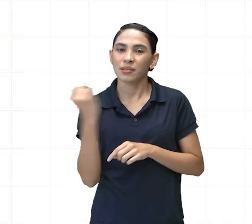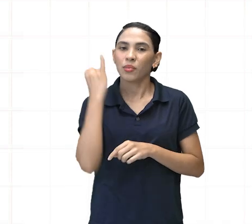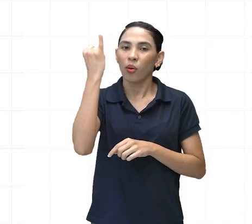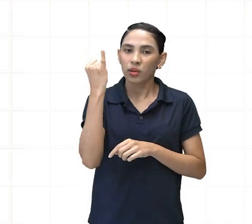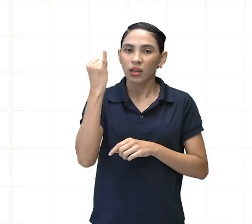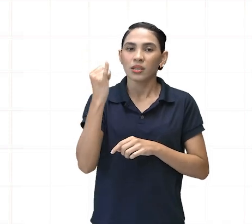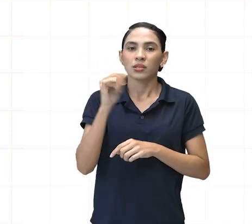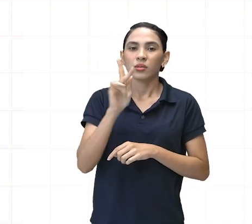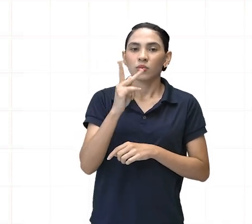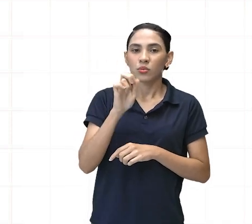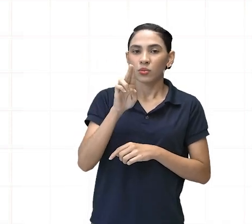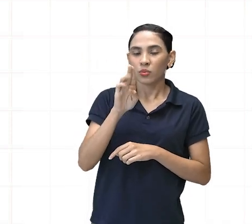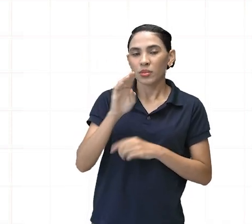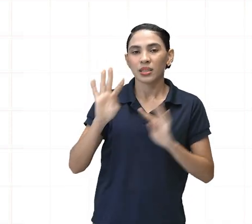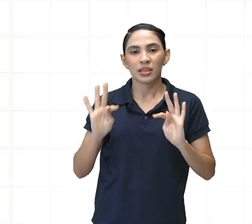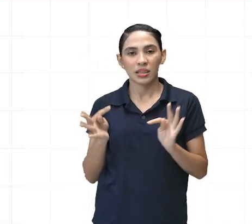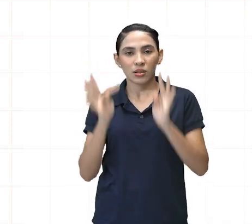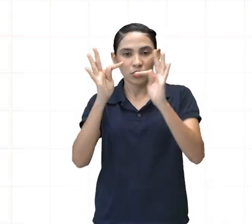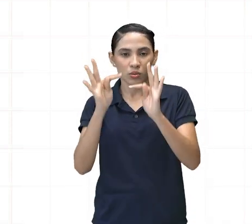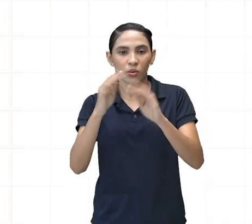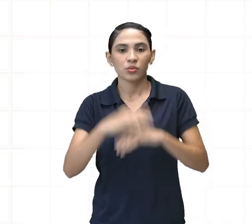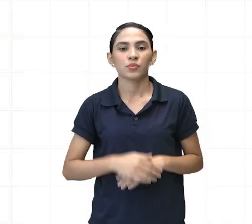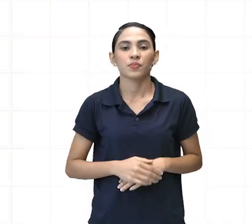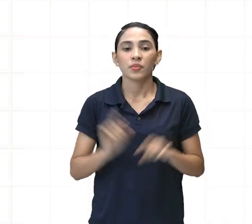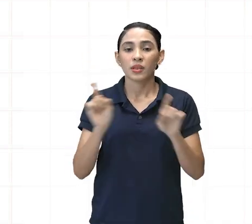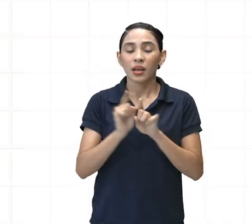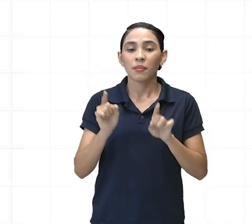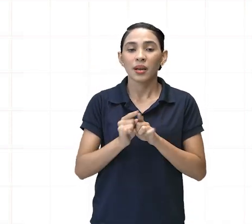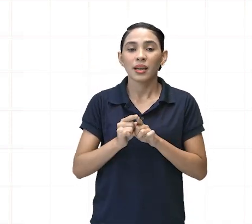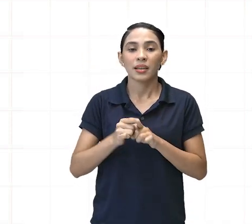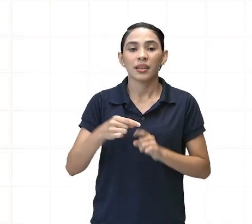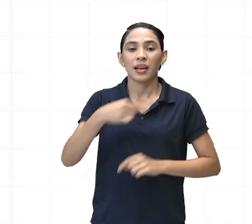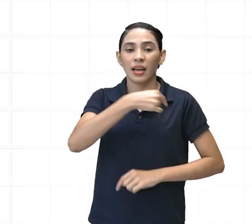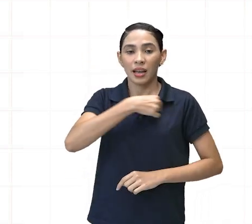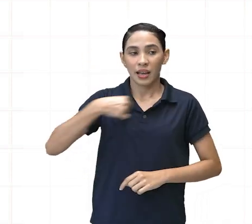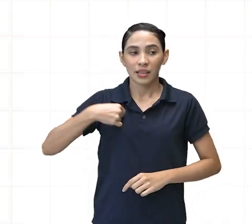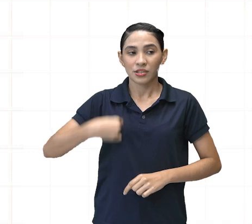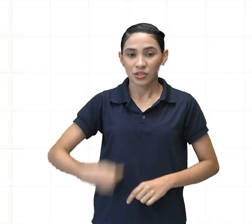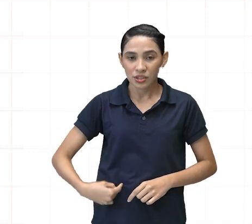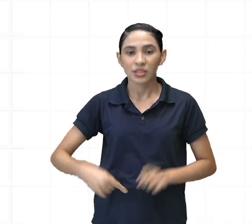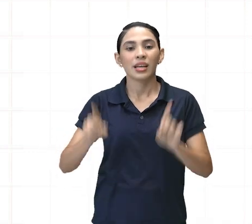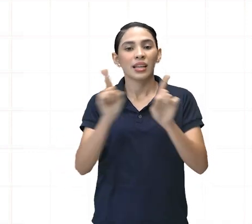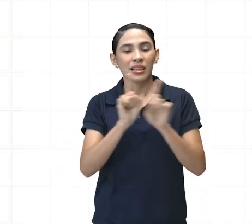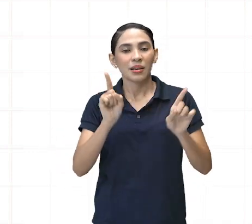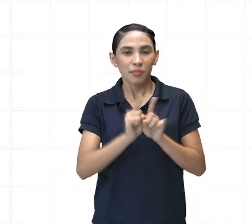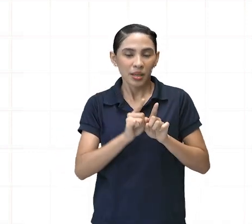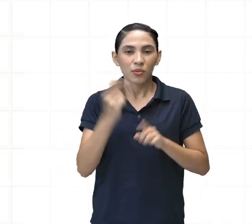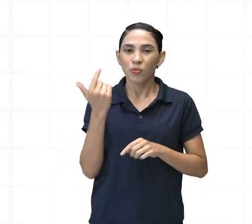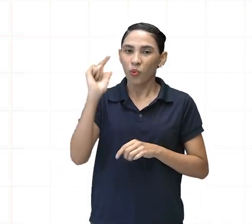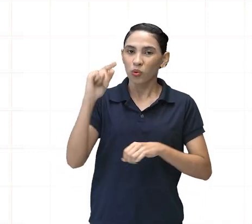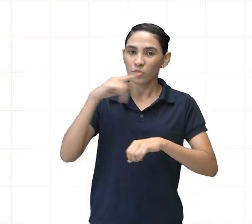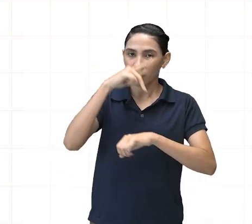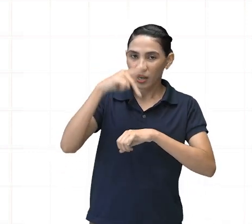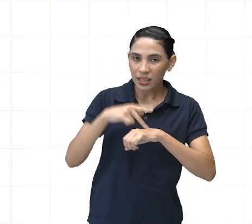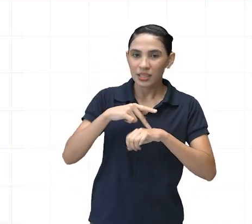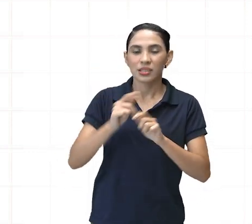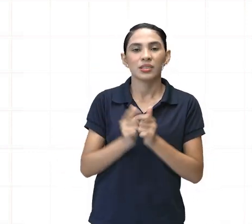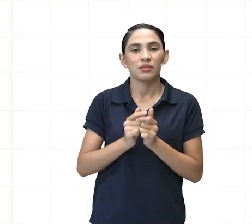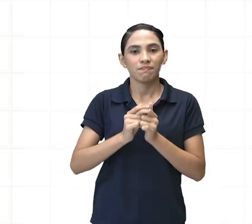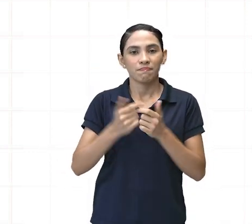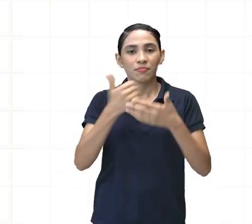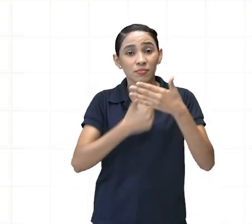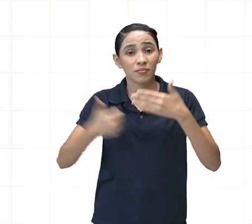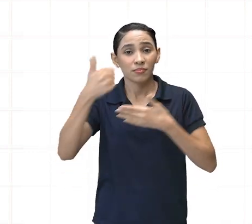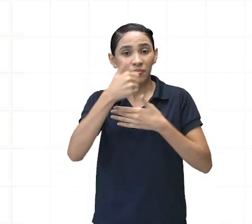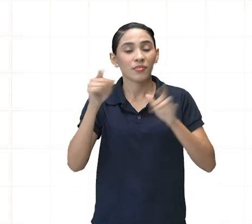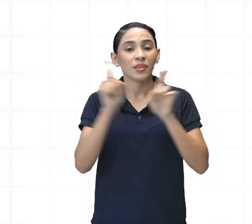hub tecnológico com os países asiáticos. A China, gente, vai ser também um outro país com grande